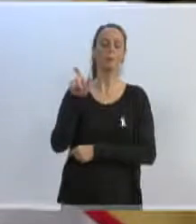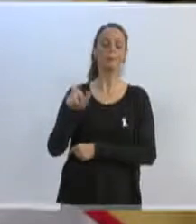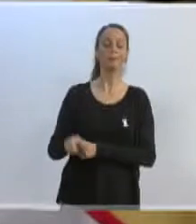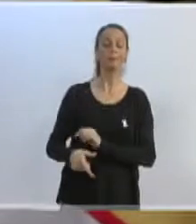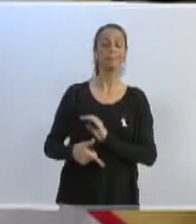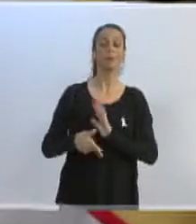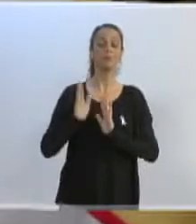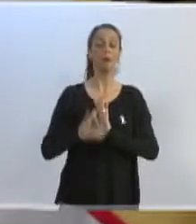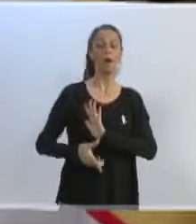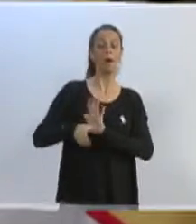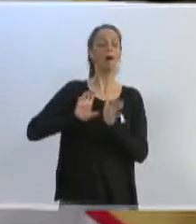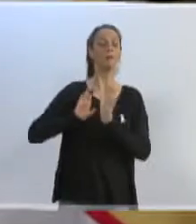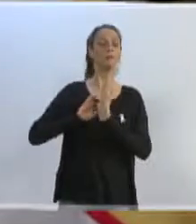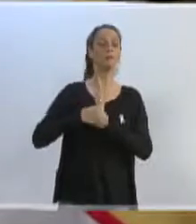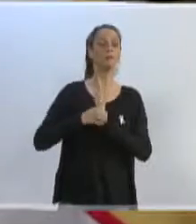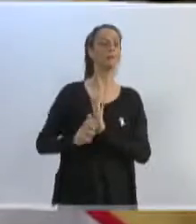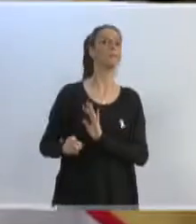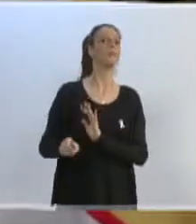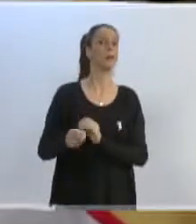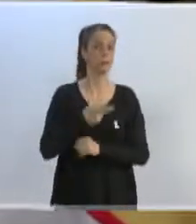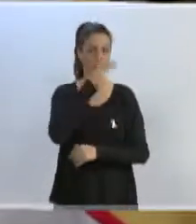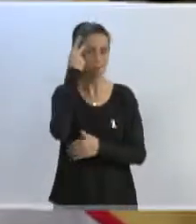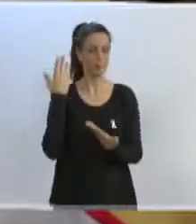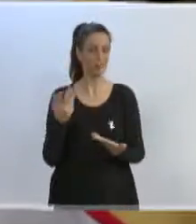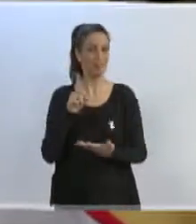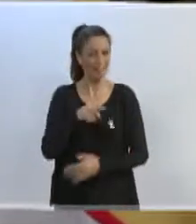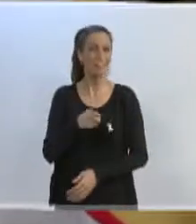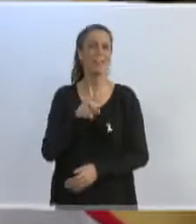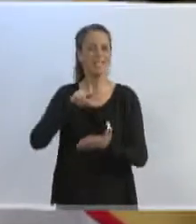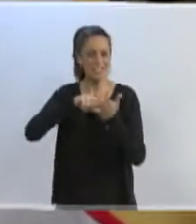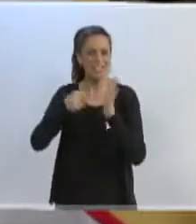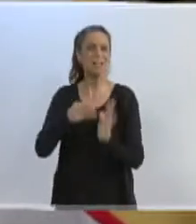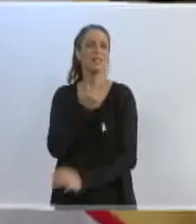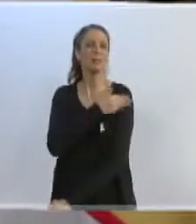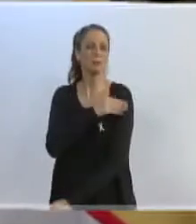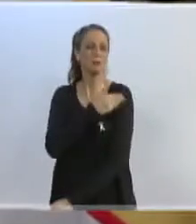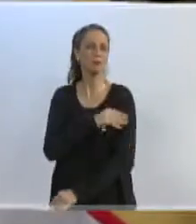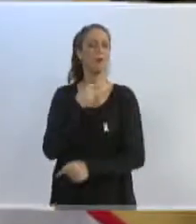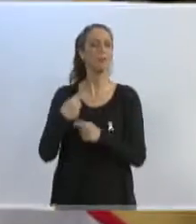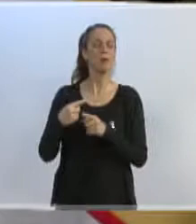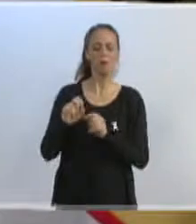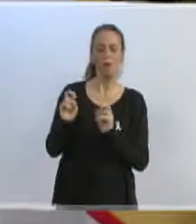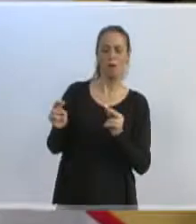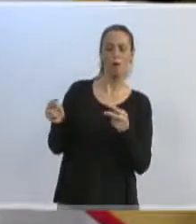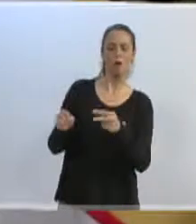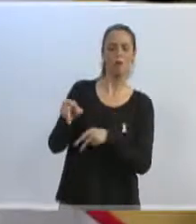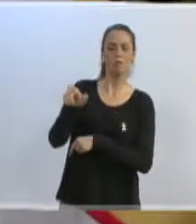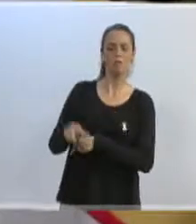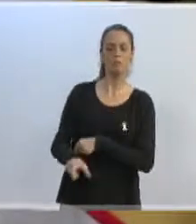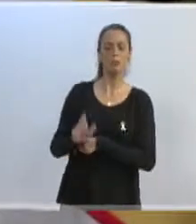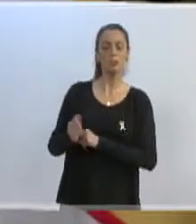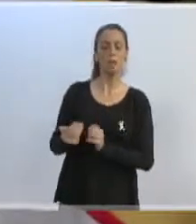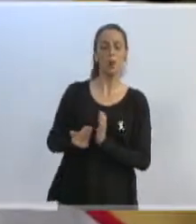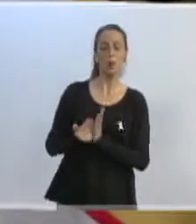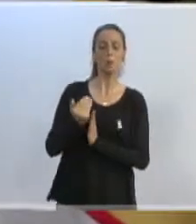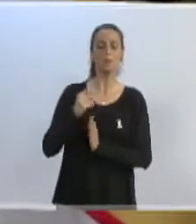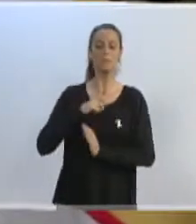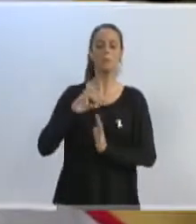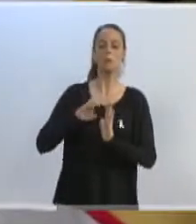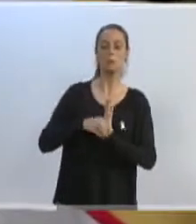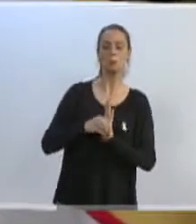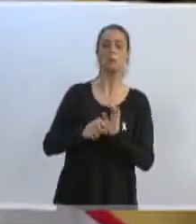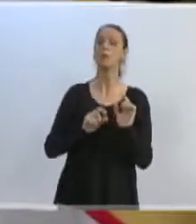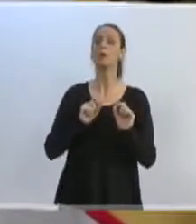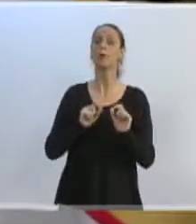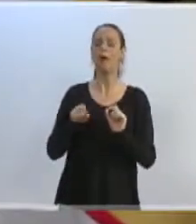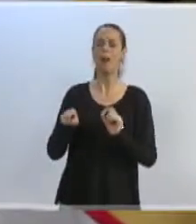antecipado das coisas que a gente vê. Porque eu crio na pessoa um preconceito e acho que ela não é